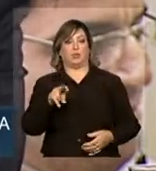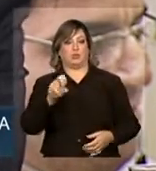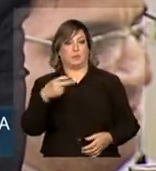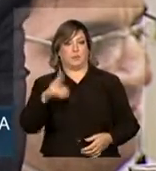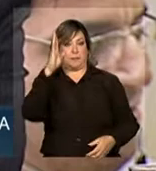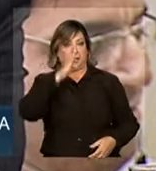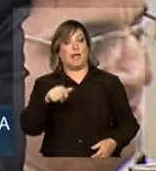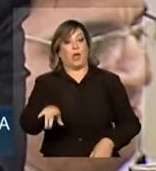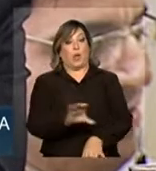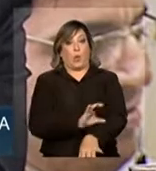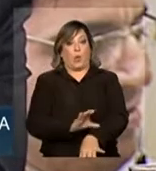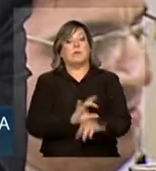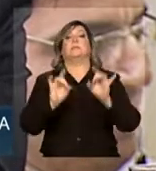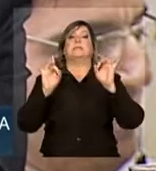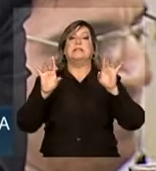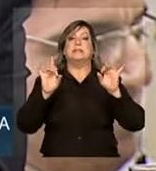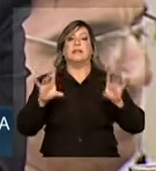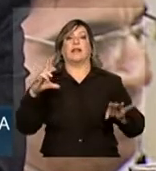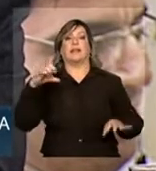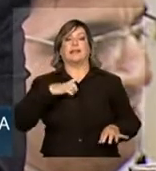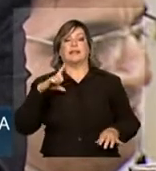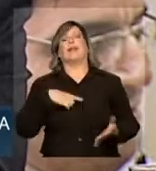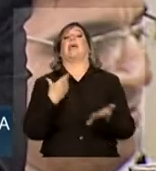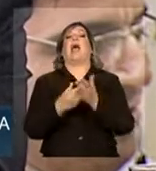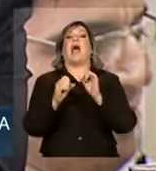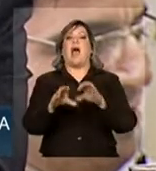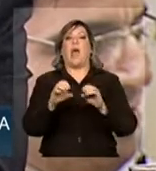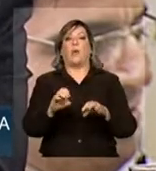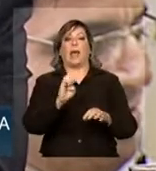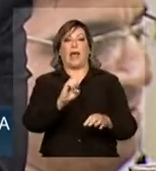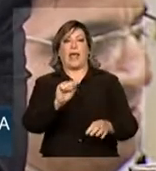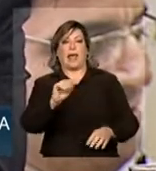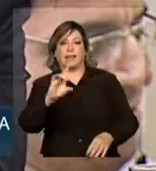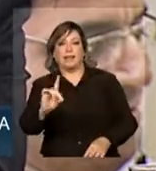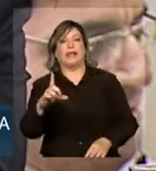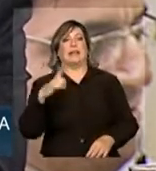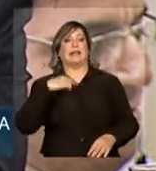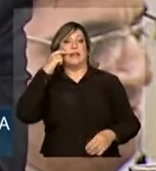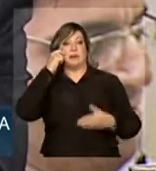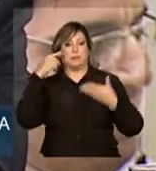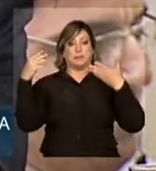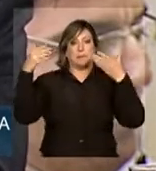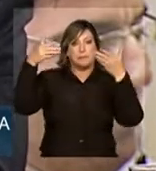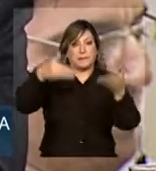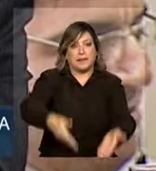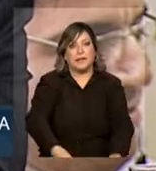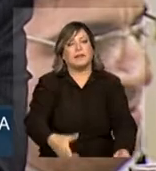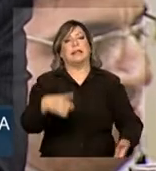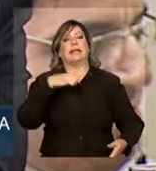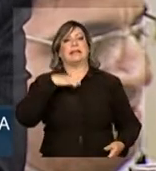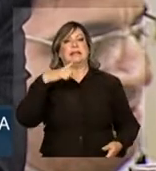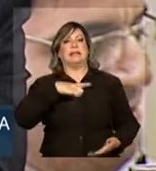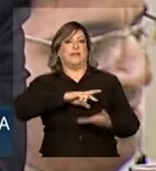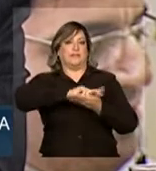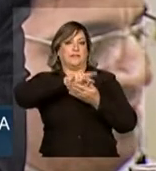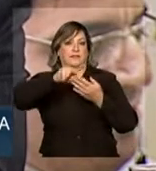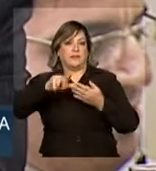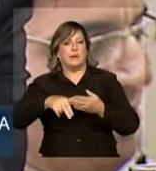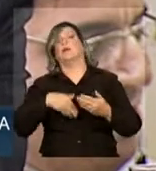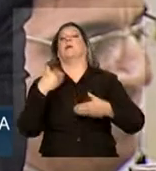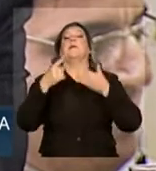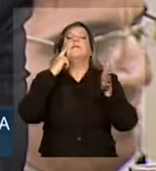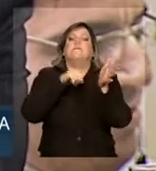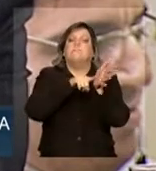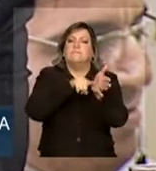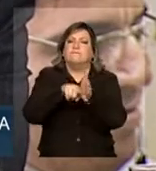então o curso de especialização tem aulas de ensino à distância tem momentos presenciais tem eh processos de avaliação